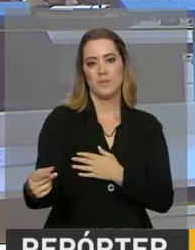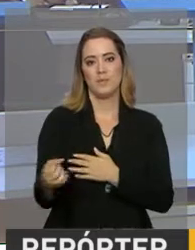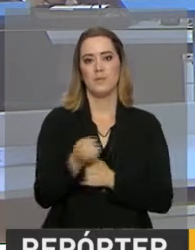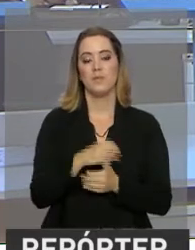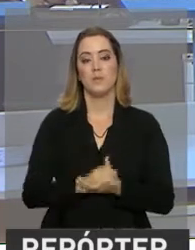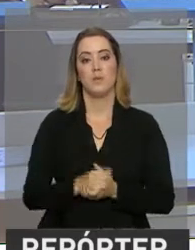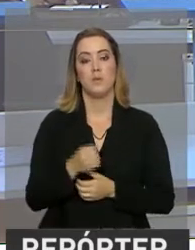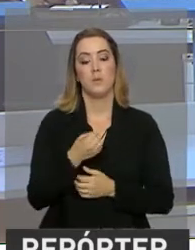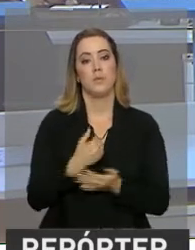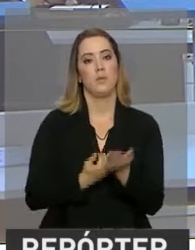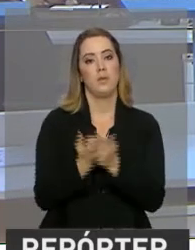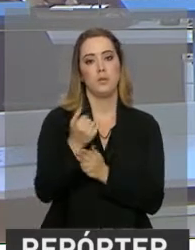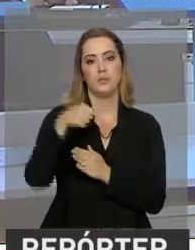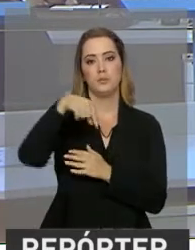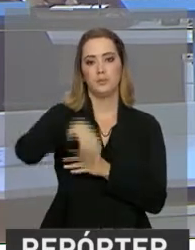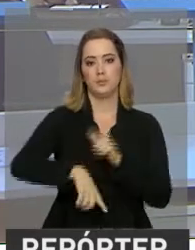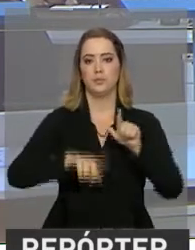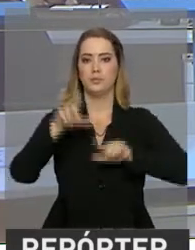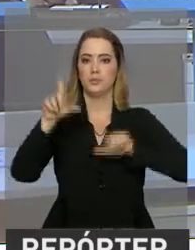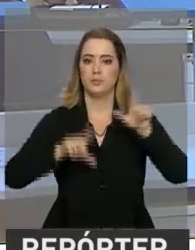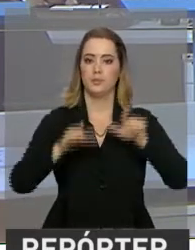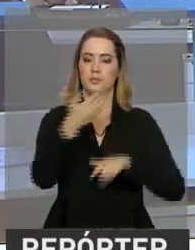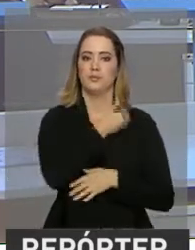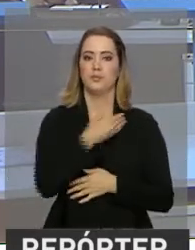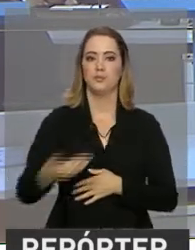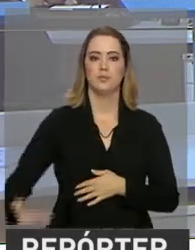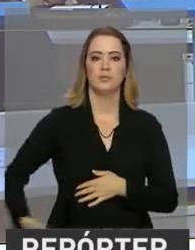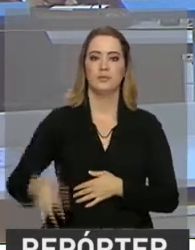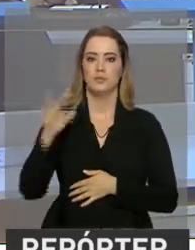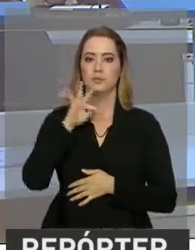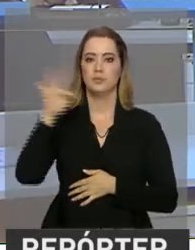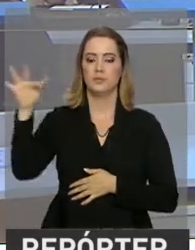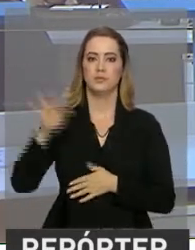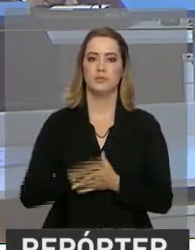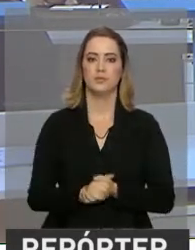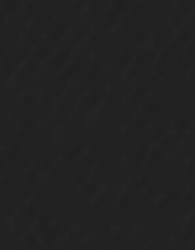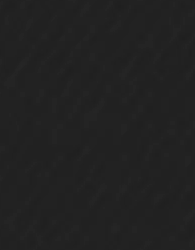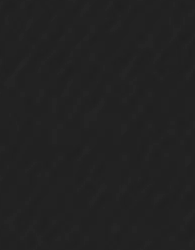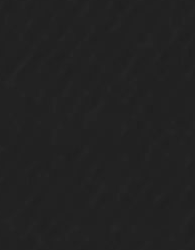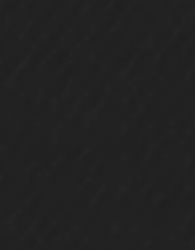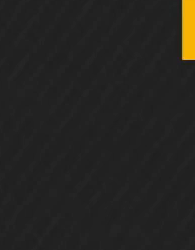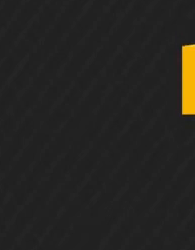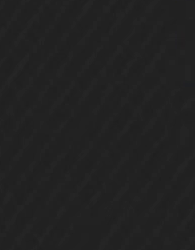sociais Continue com a gente aqui na NBR a TV do Governo